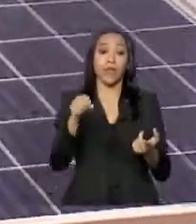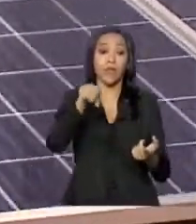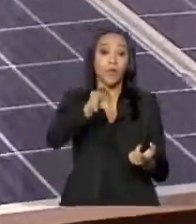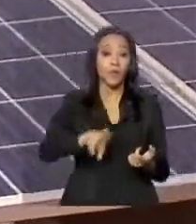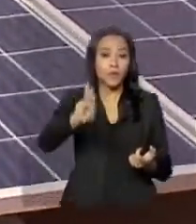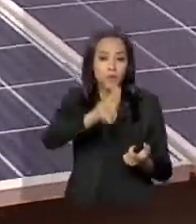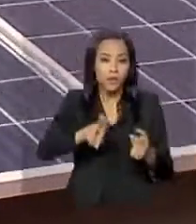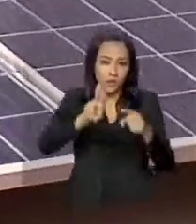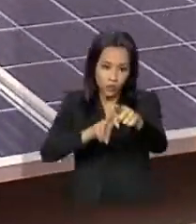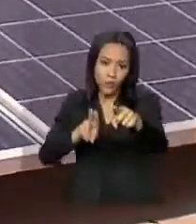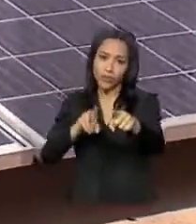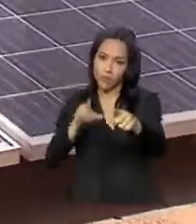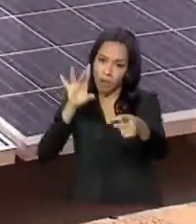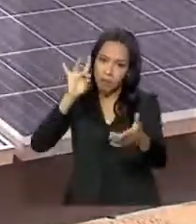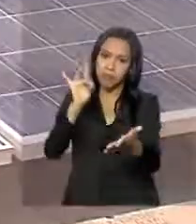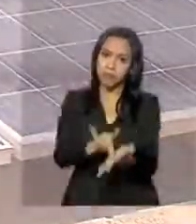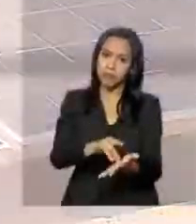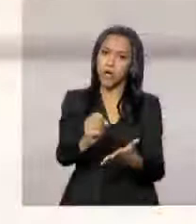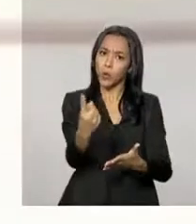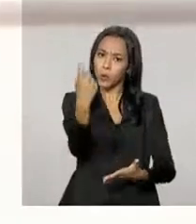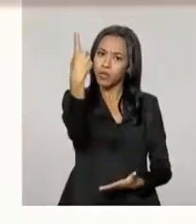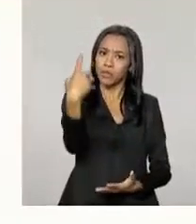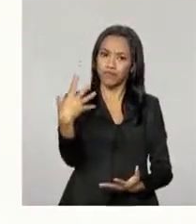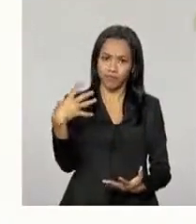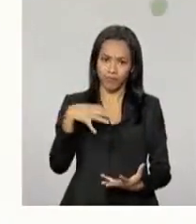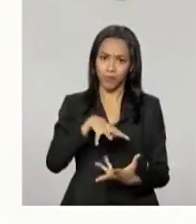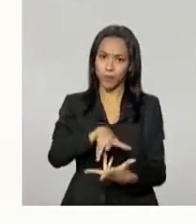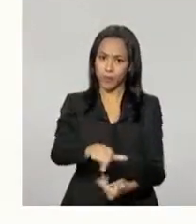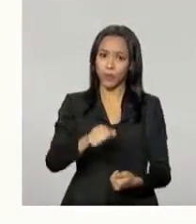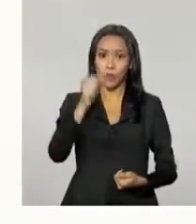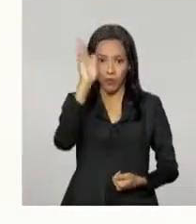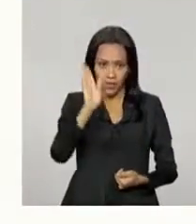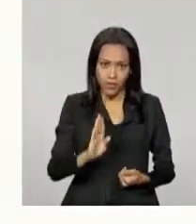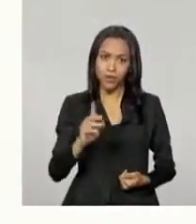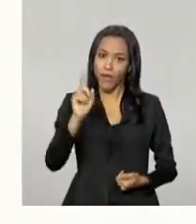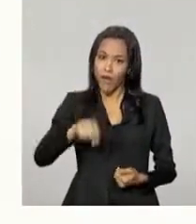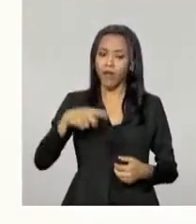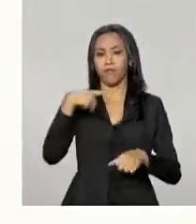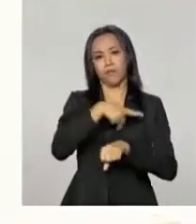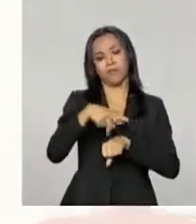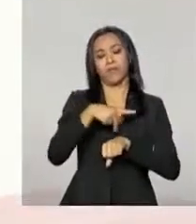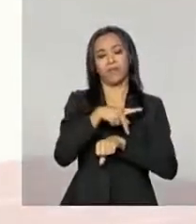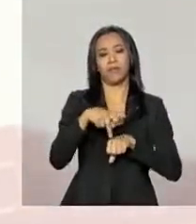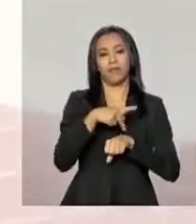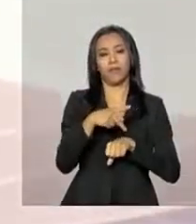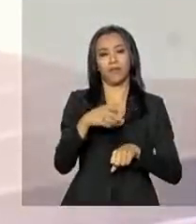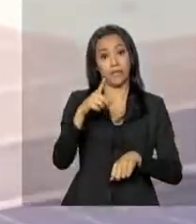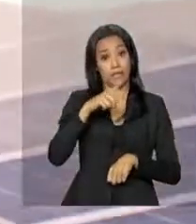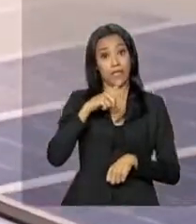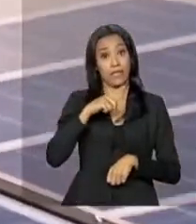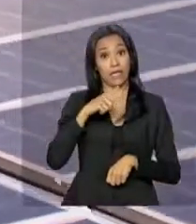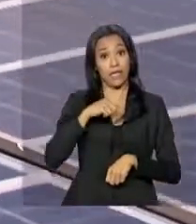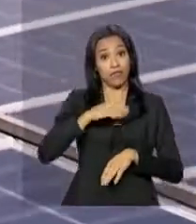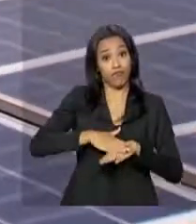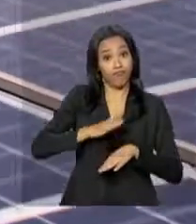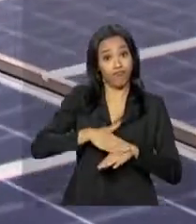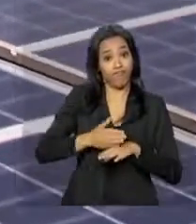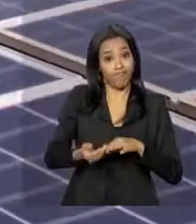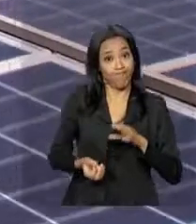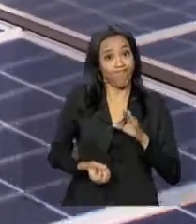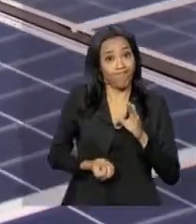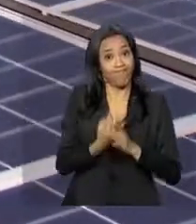energia renovável única no mundo. O Brasil é um dos países que tem a sua matriz, inclusive